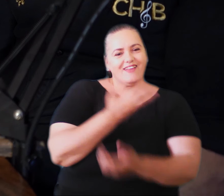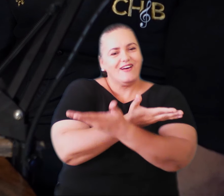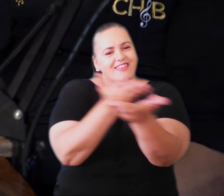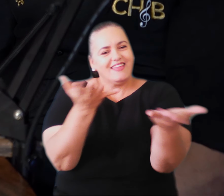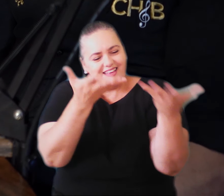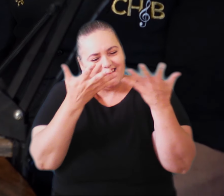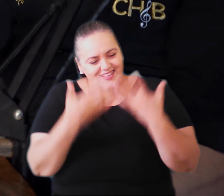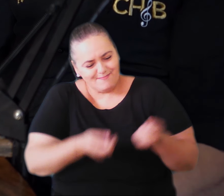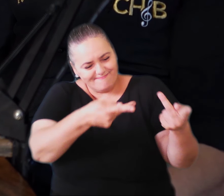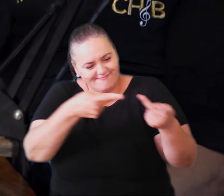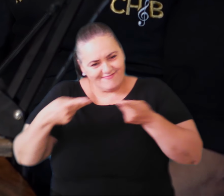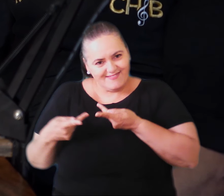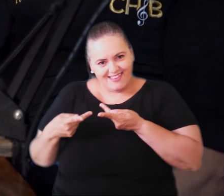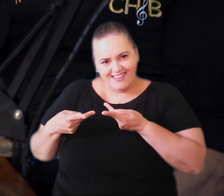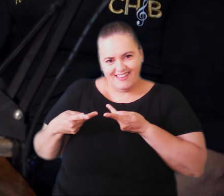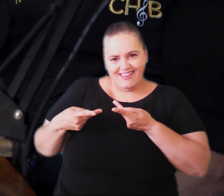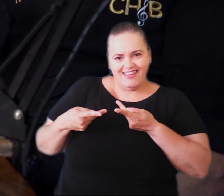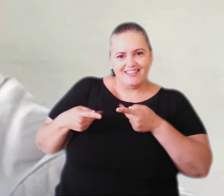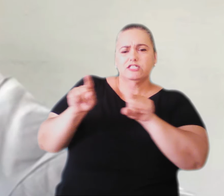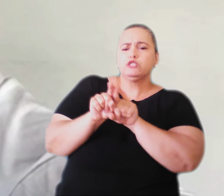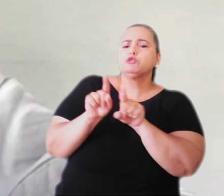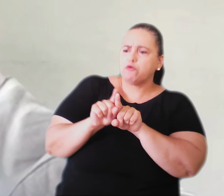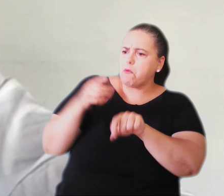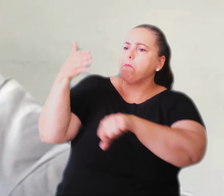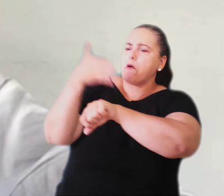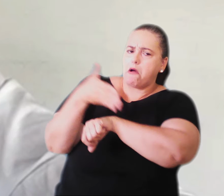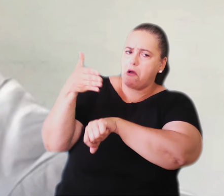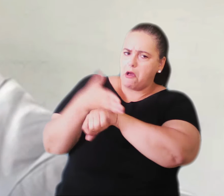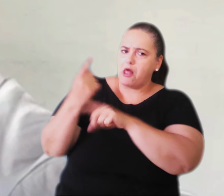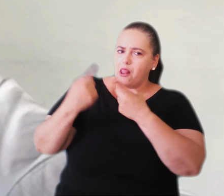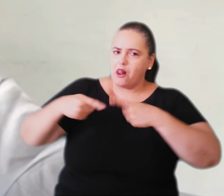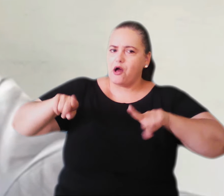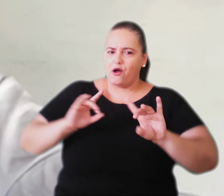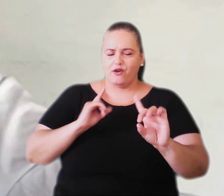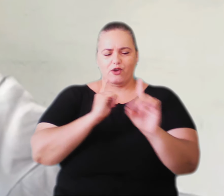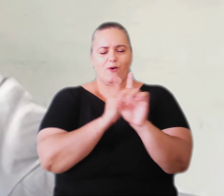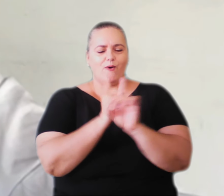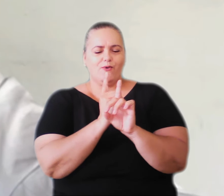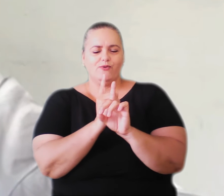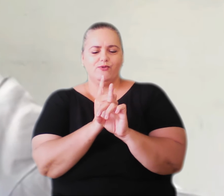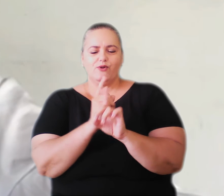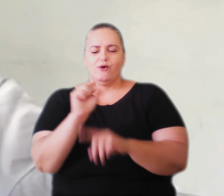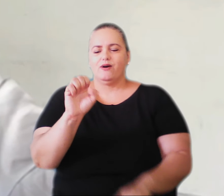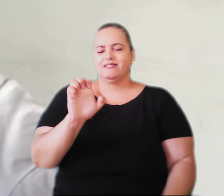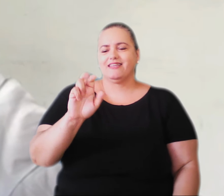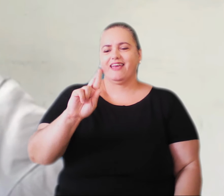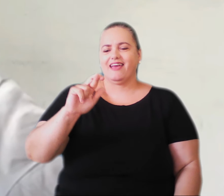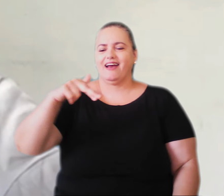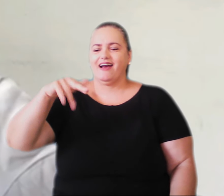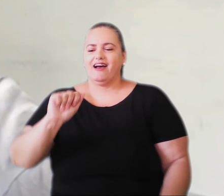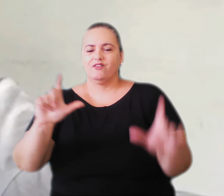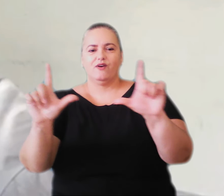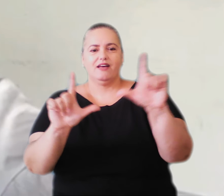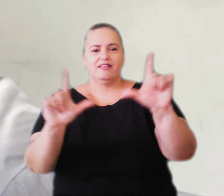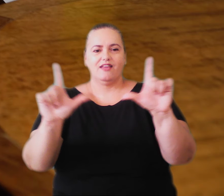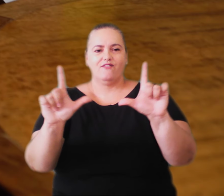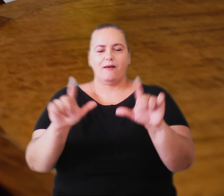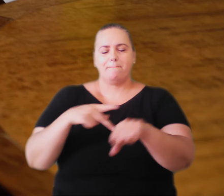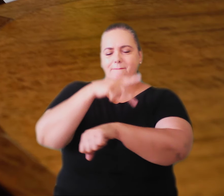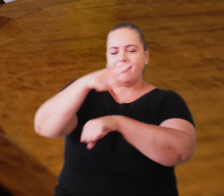recebê-los aqui. Ah, vamos sim. E nós gravarmos músicas para o nosso encontro com o Serrano na TV, que passa por inúmeras televisões do